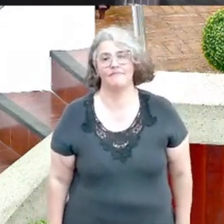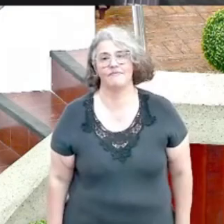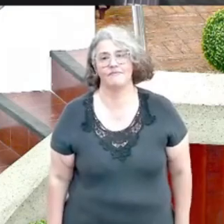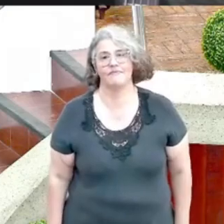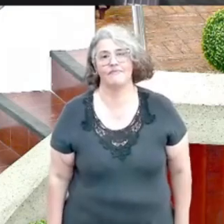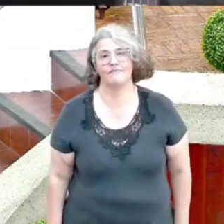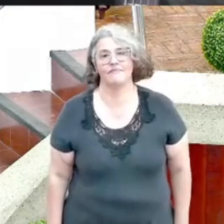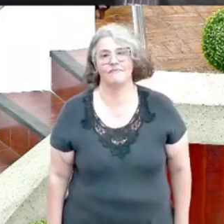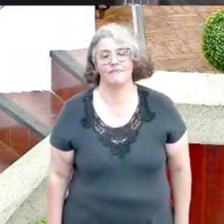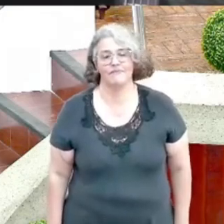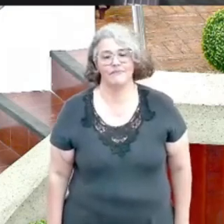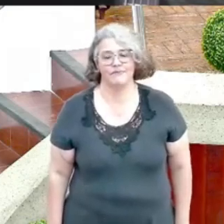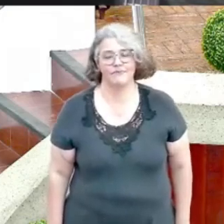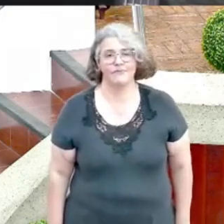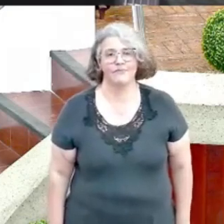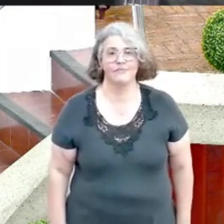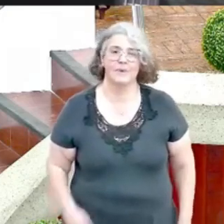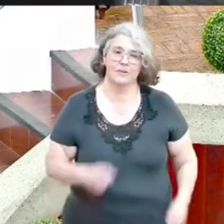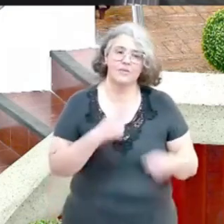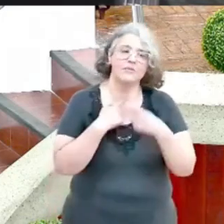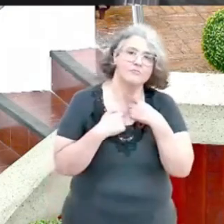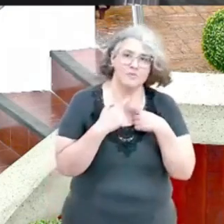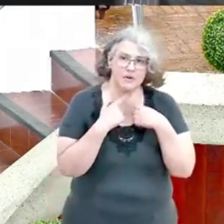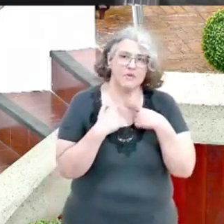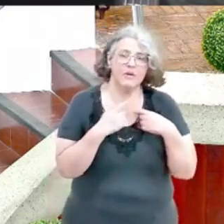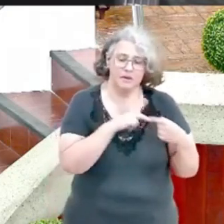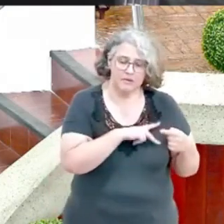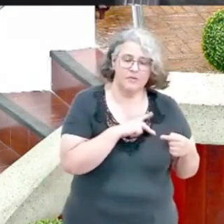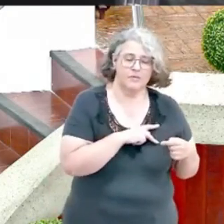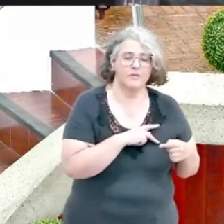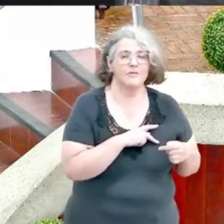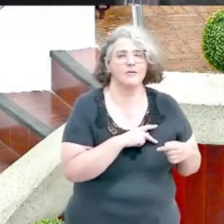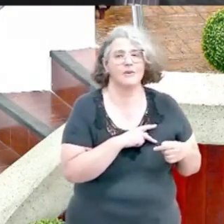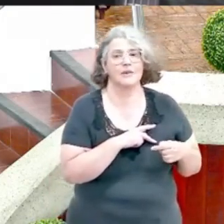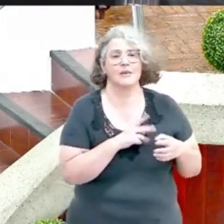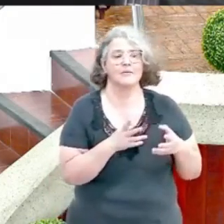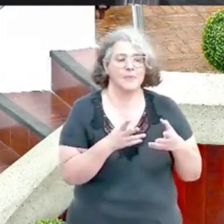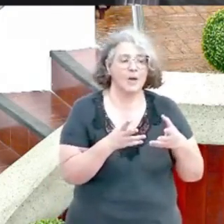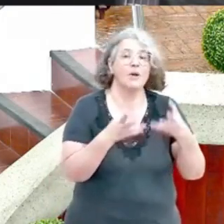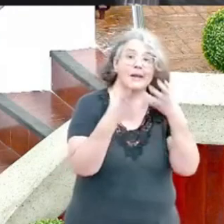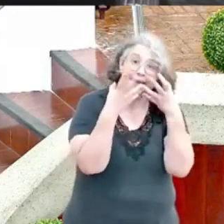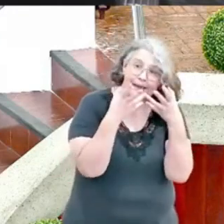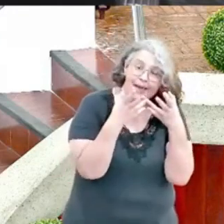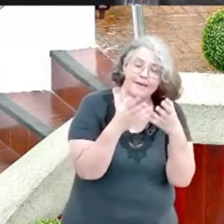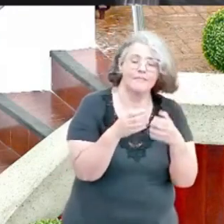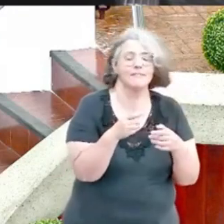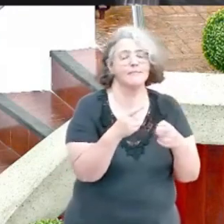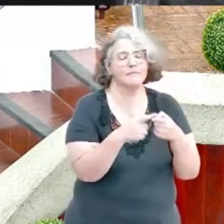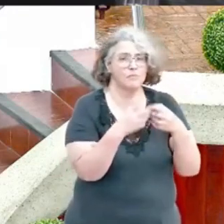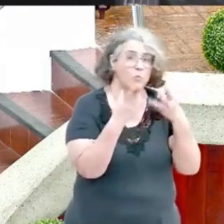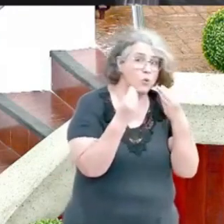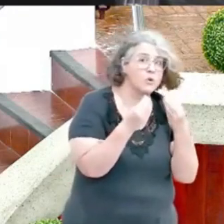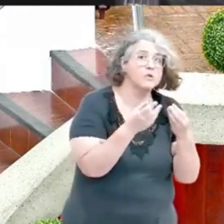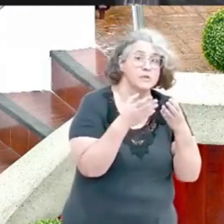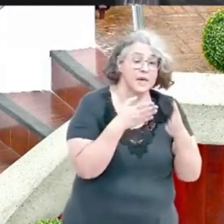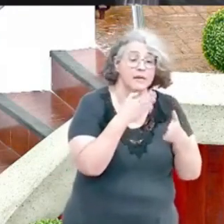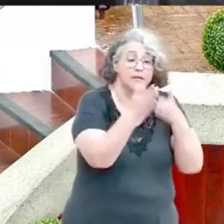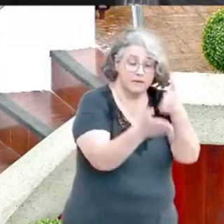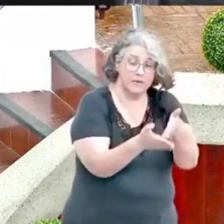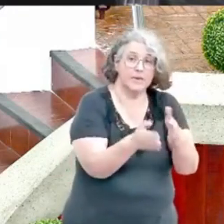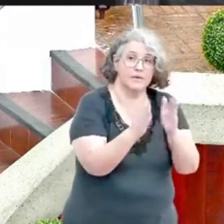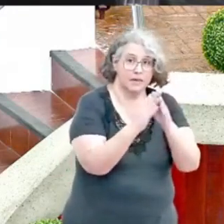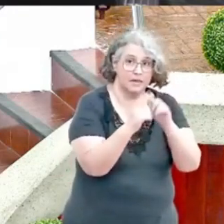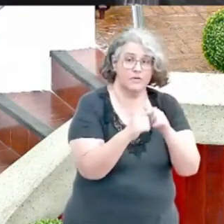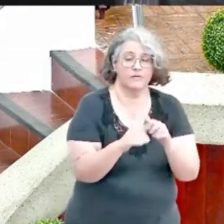Falamos sobre o desejo intenso de Paulo. Paulo tem um desejo intenso de estar com a igreja. Vamos falar agora do motivo. Paulo dá um